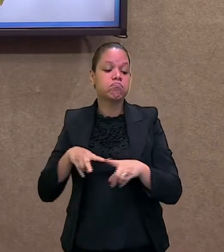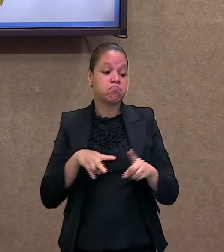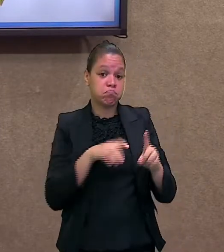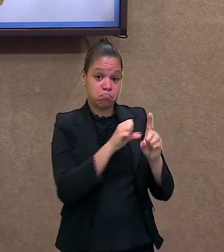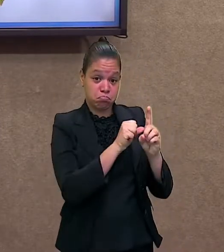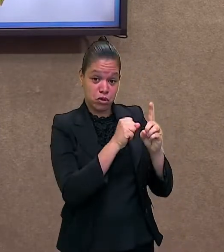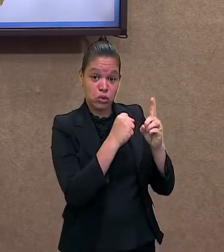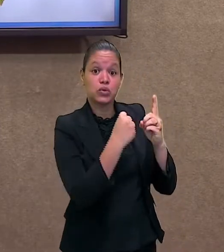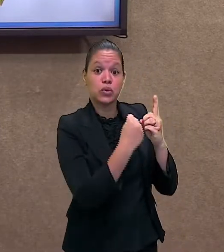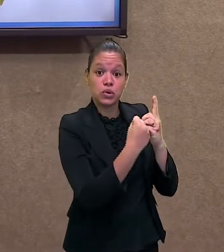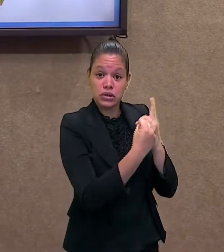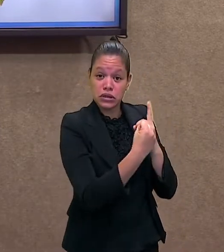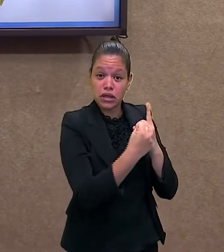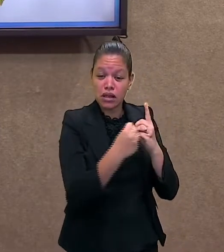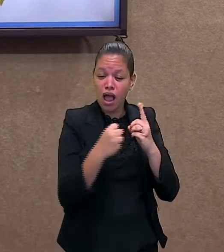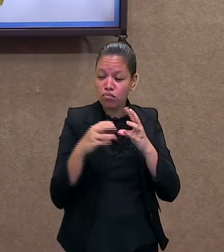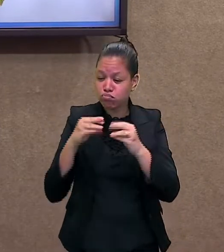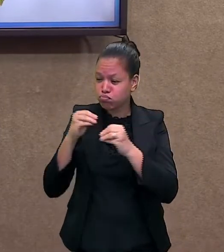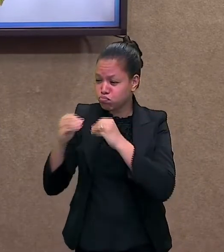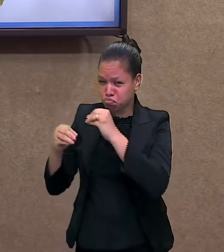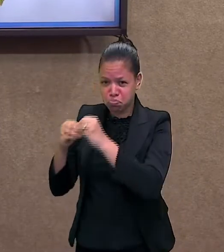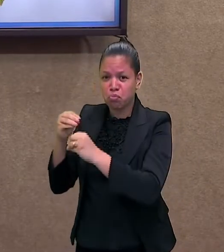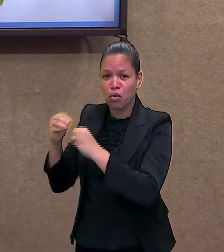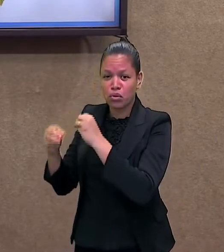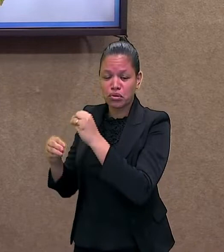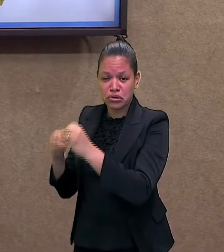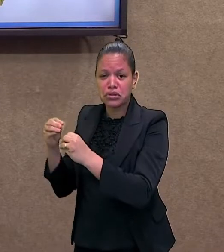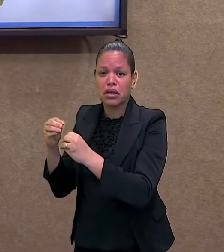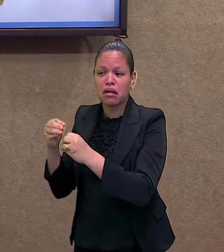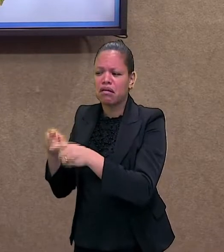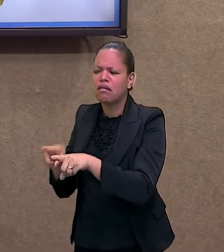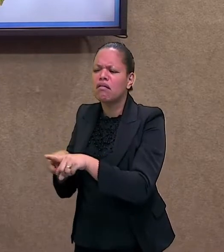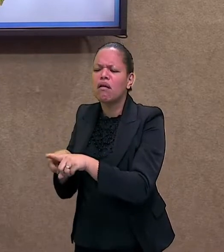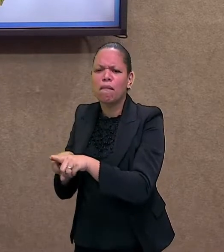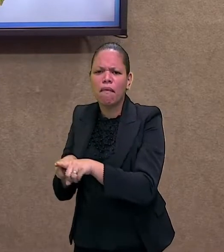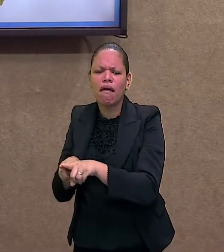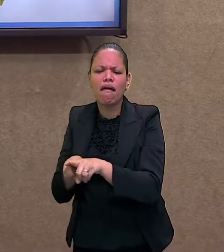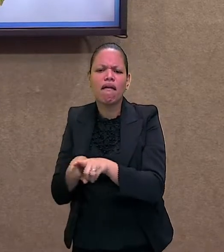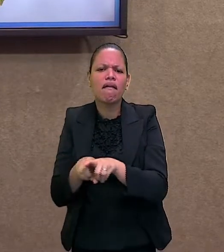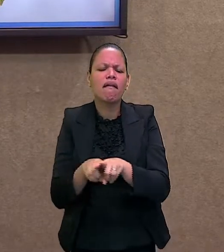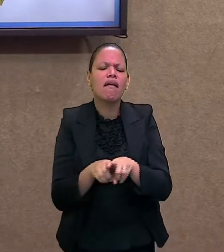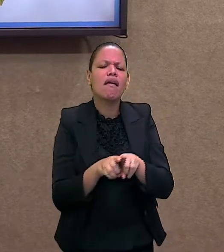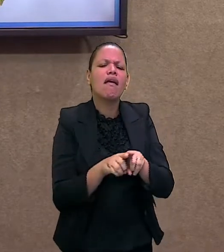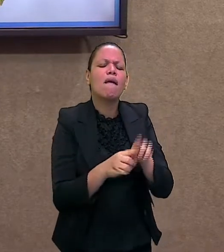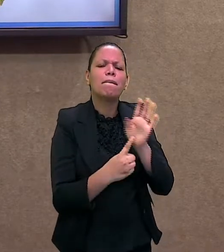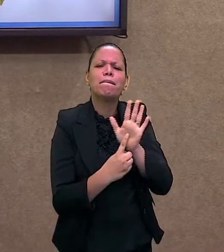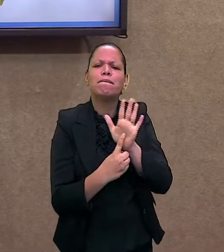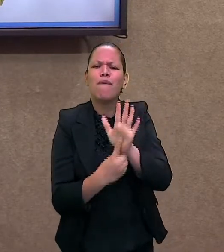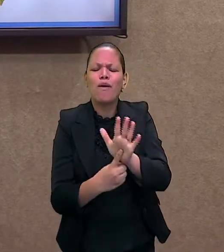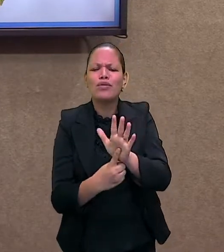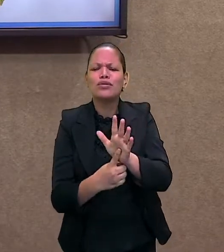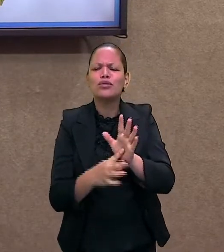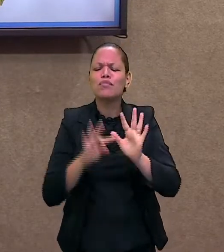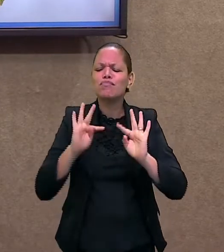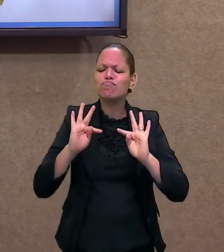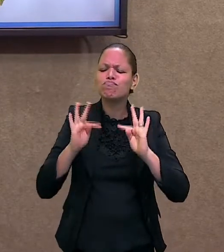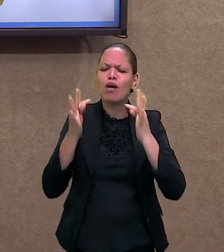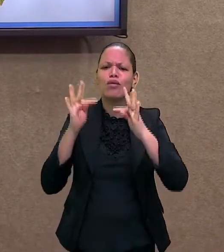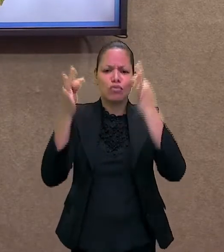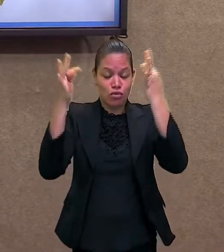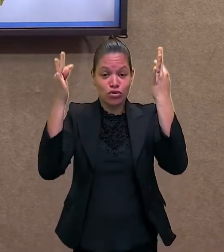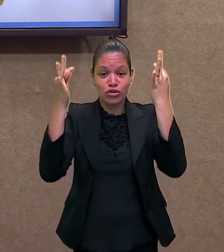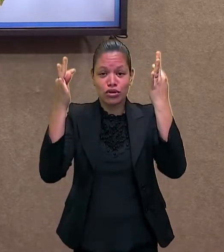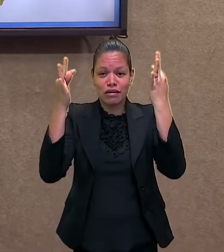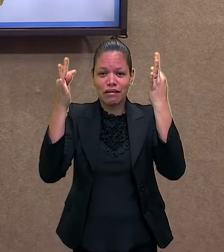também da tecnologia. Por exemplo, quantas crianças hoje não brincam na rua, né, estão em